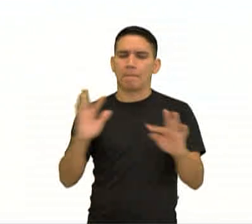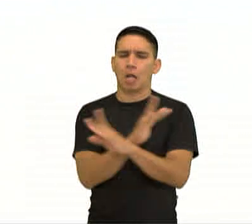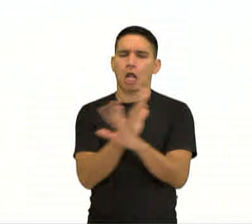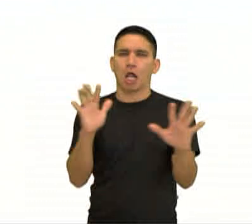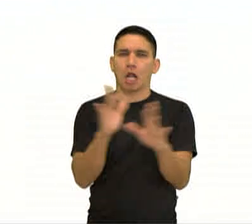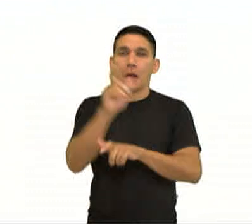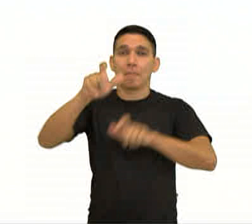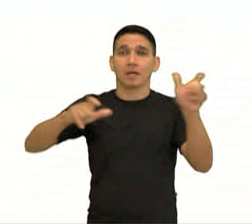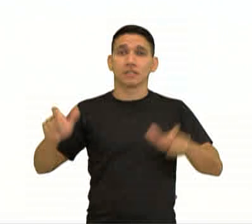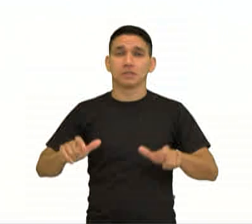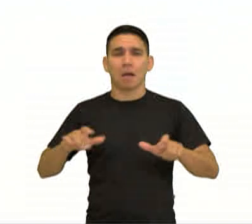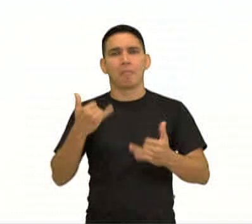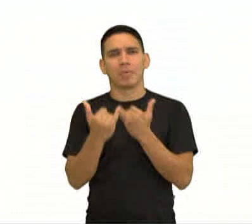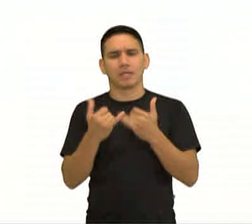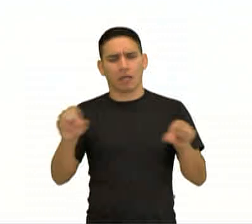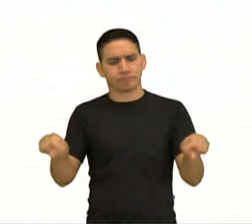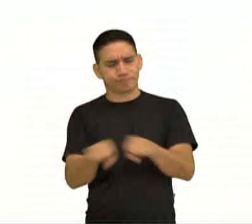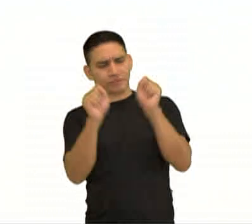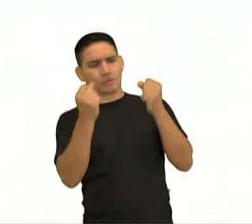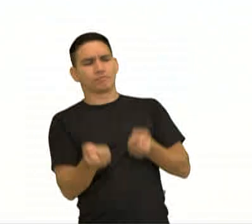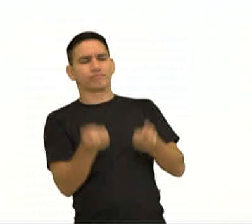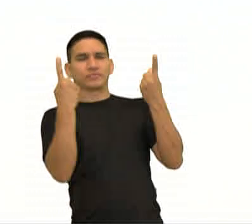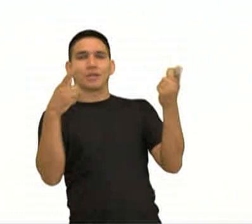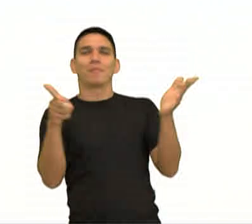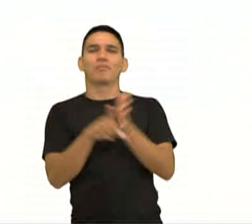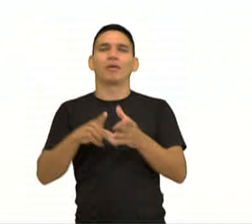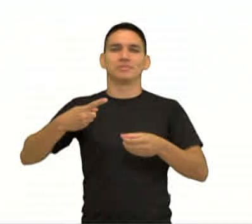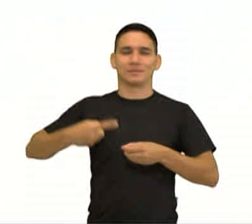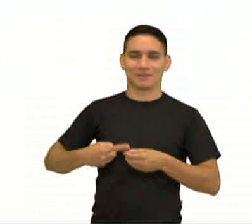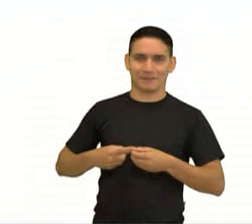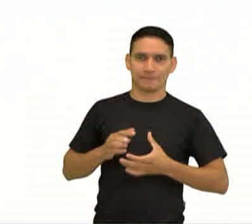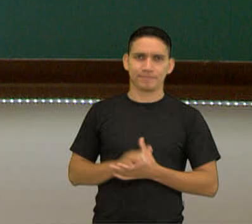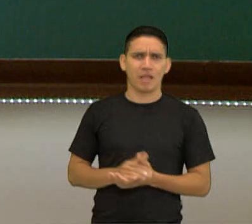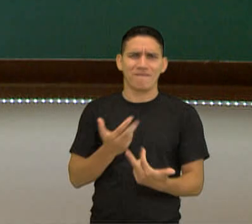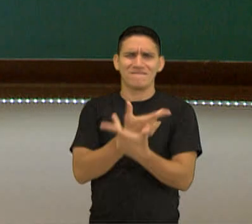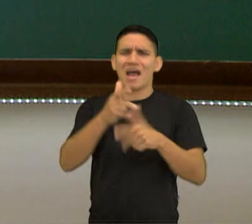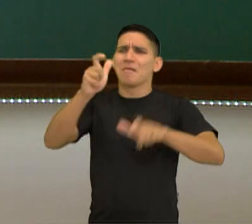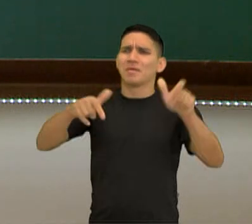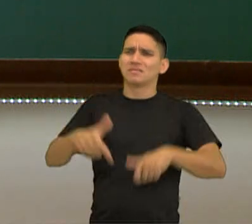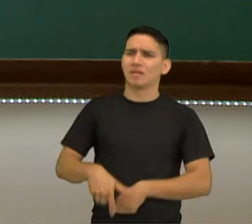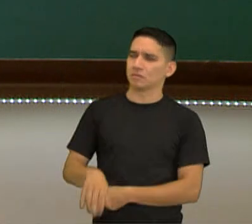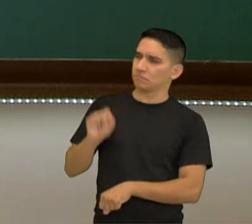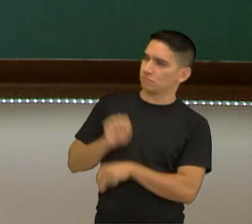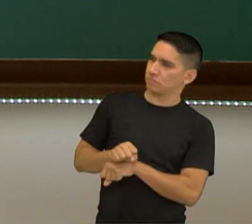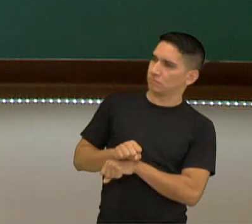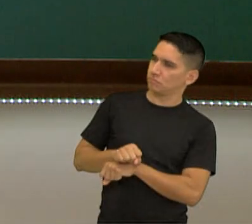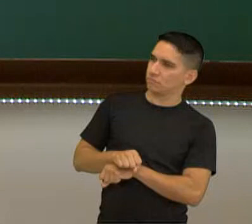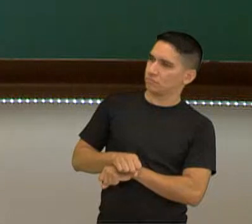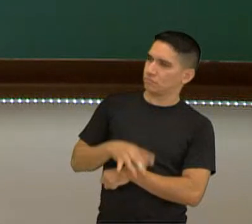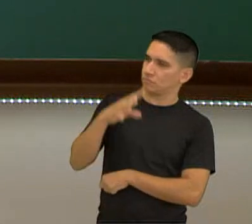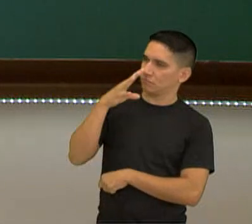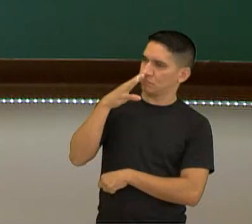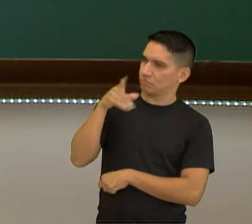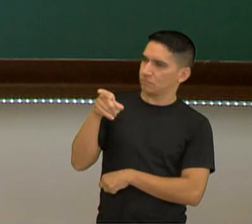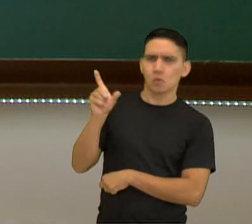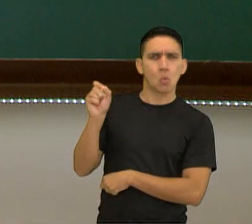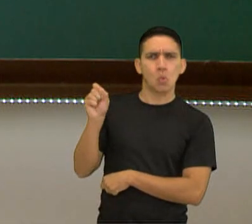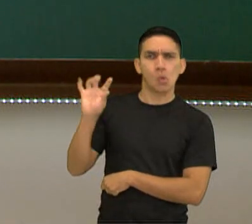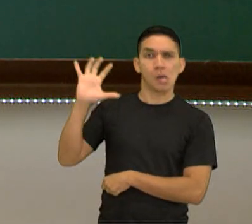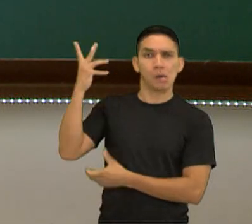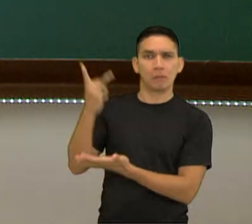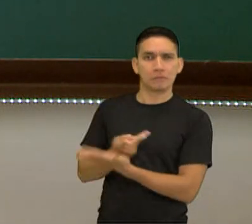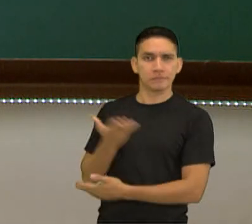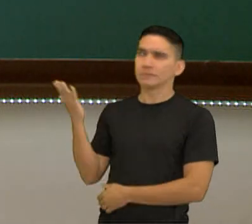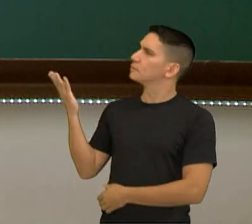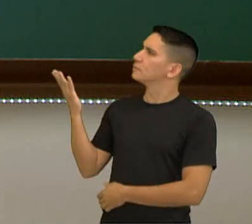fluxo cotidiano do centro financeiro e político da cidade. Muitas pessoas pararam para observar o que era aquilo que estava acontecendo. É